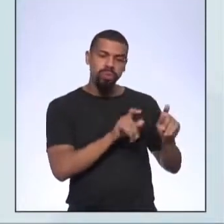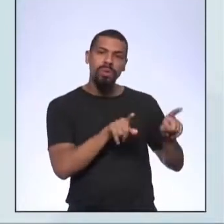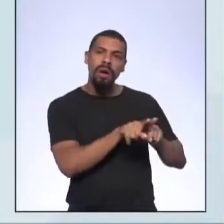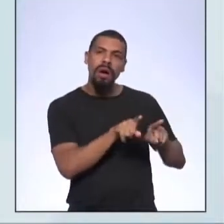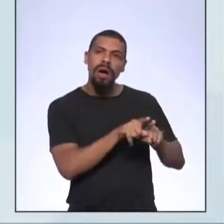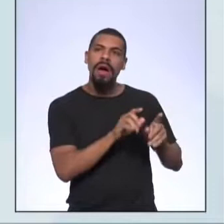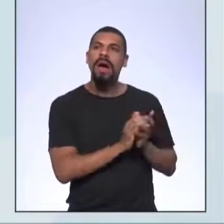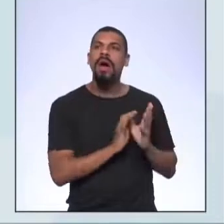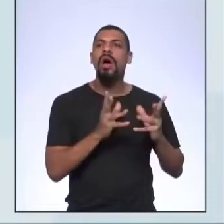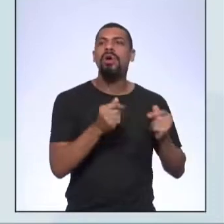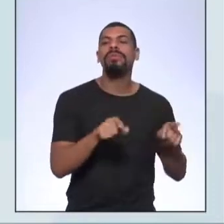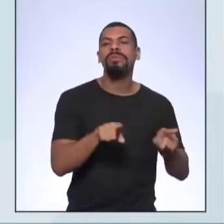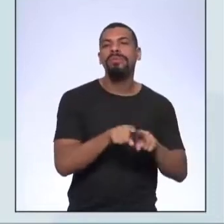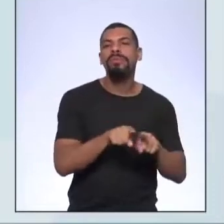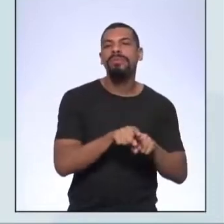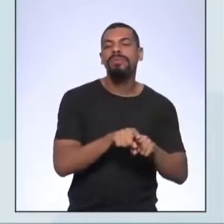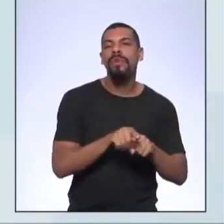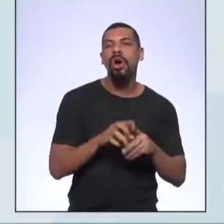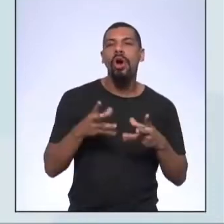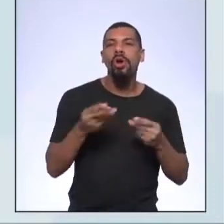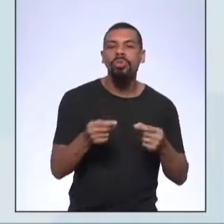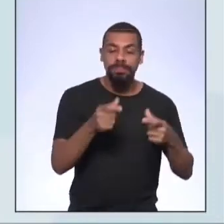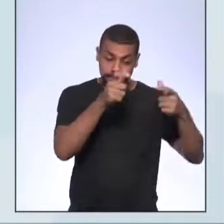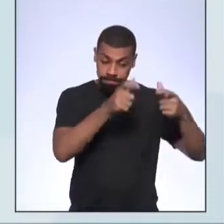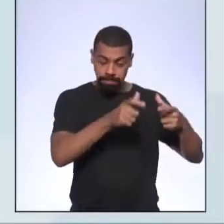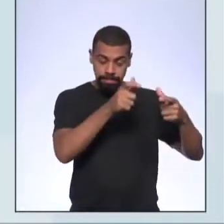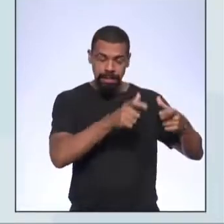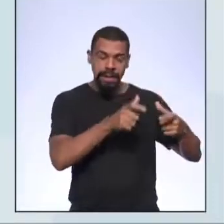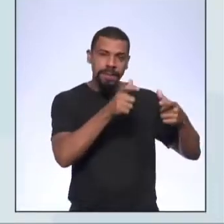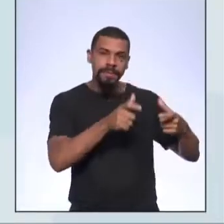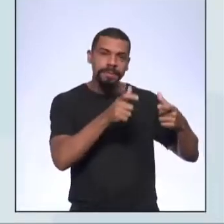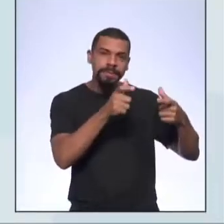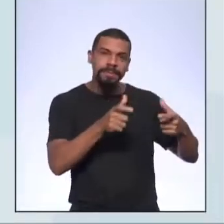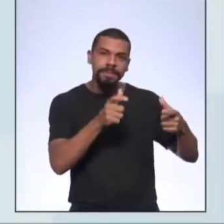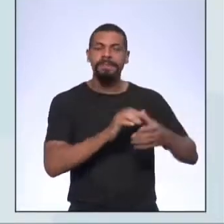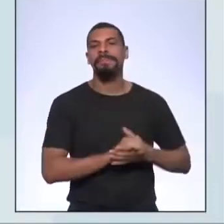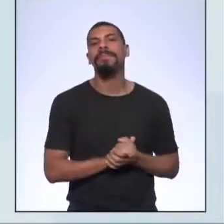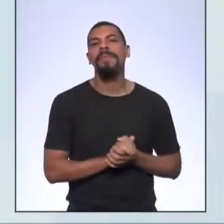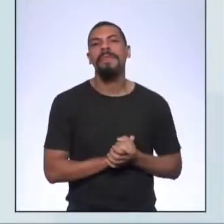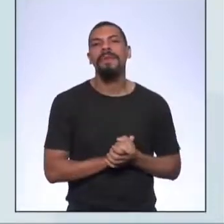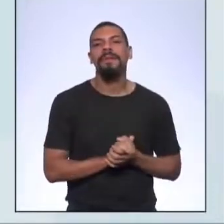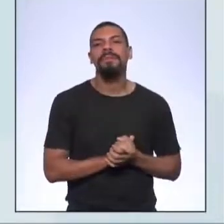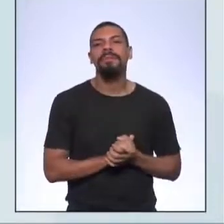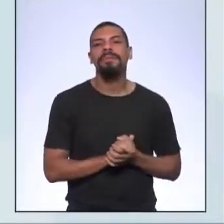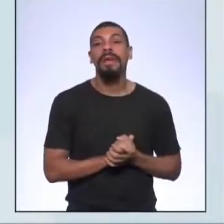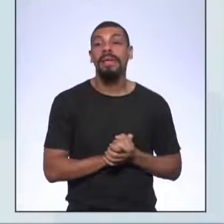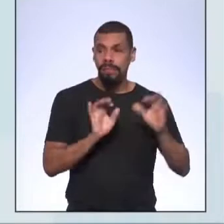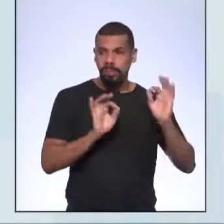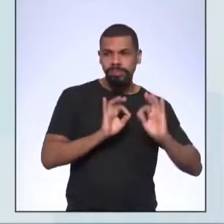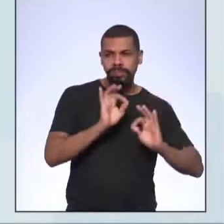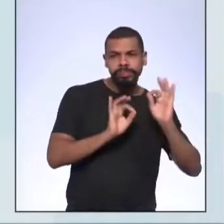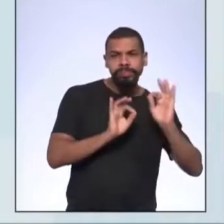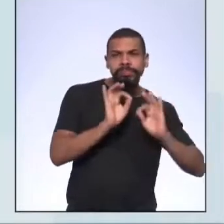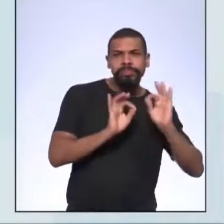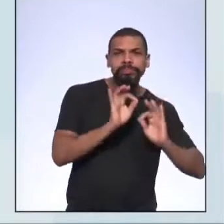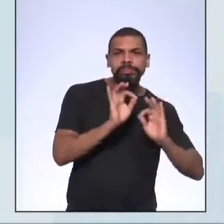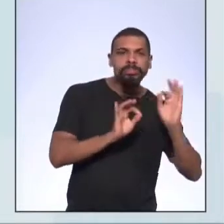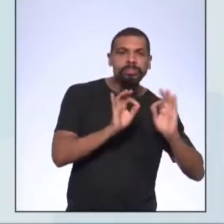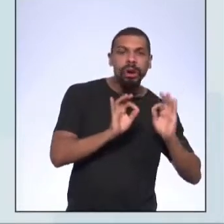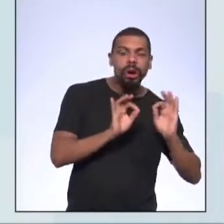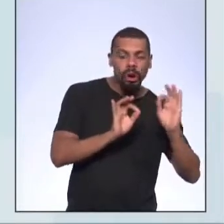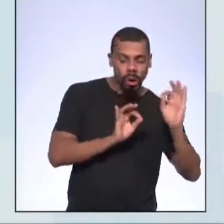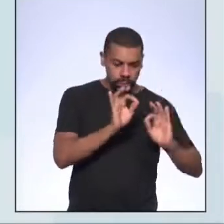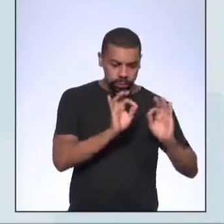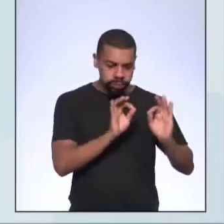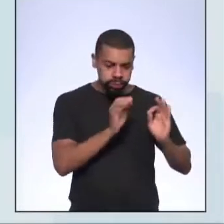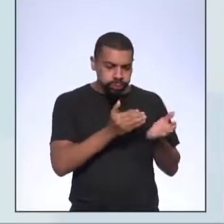recursos materiais esse local né que eu quero para executar em um projeto então aí eu vou organizar